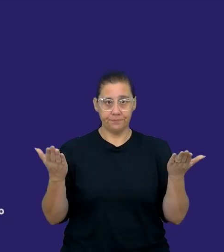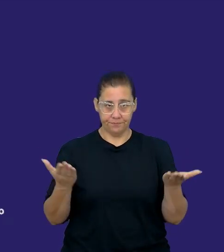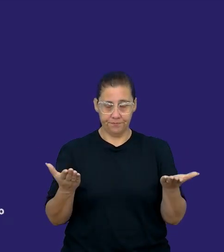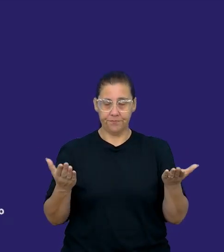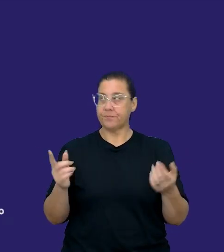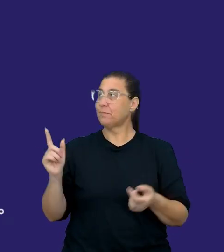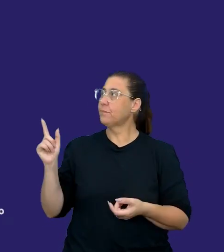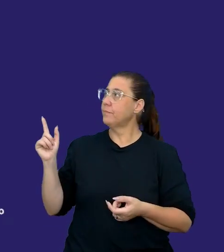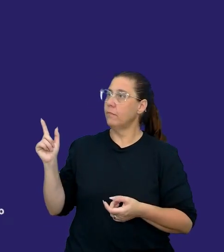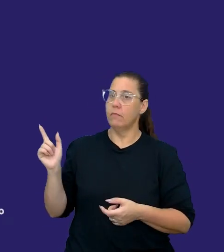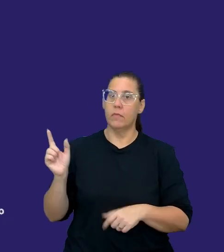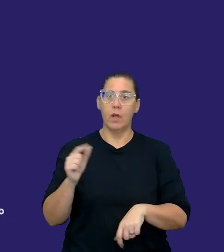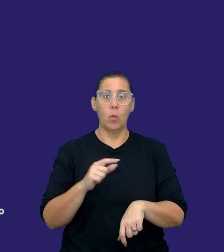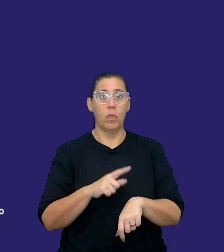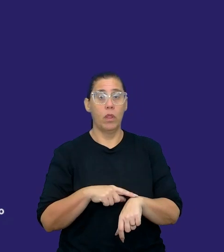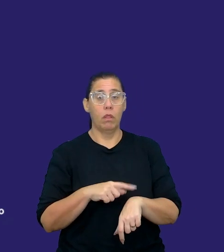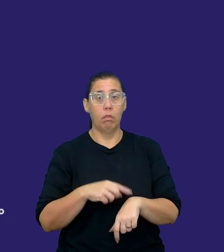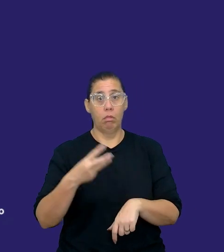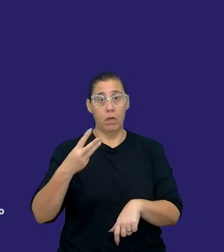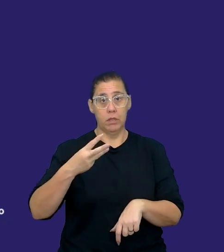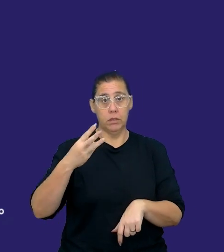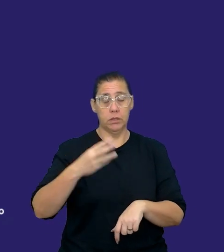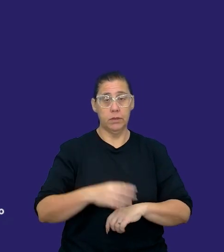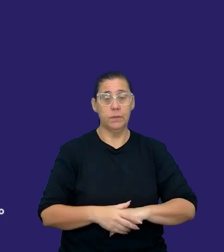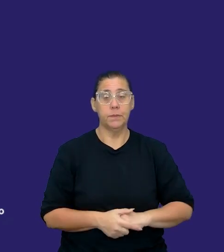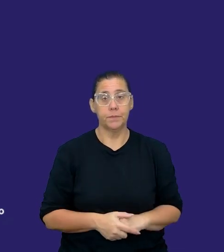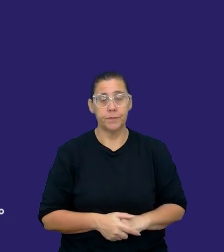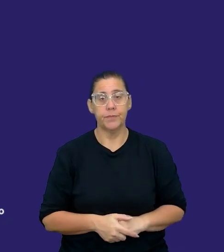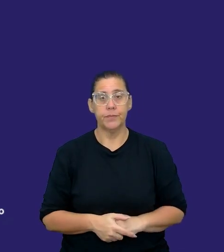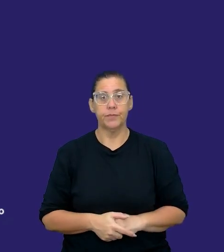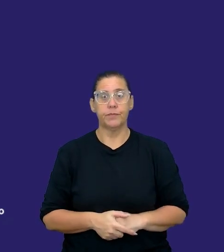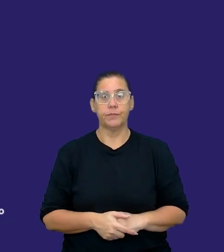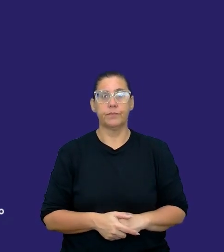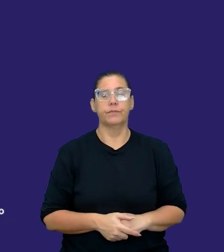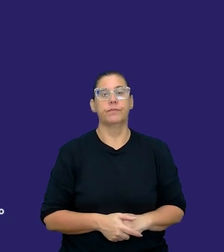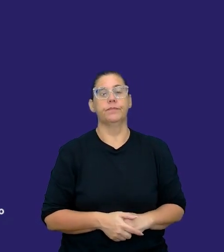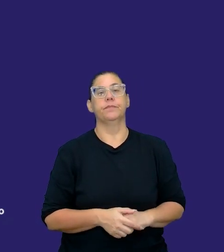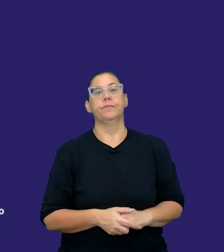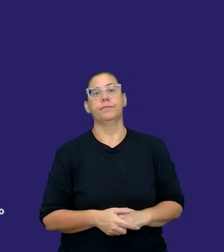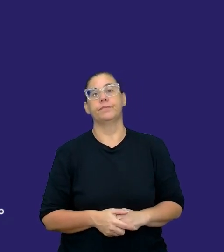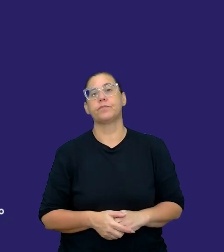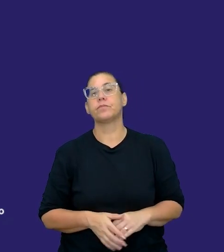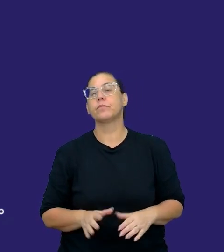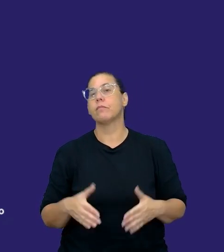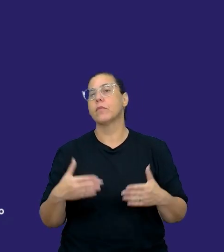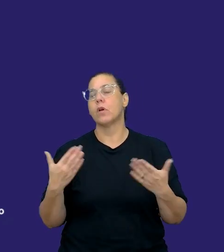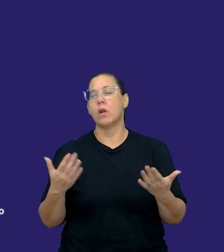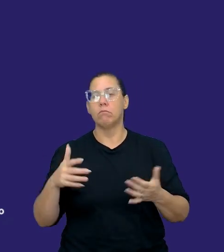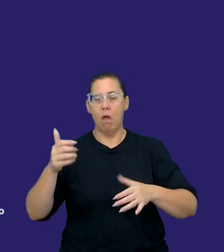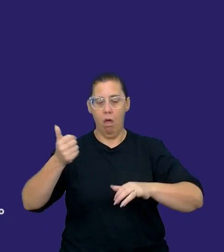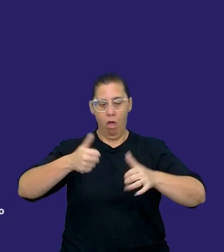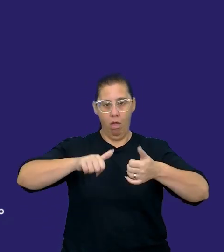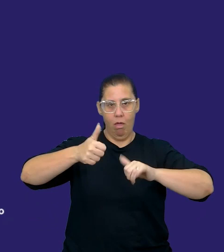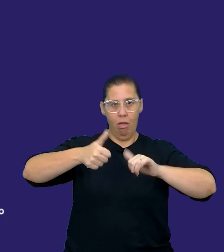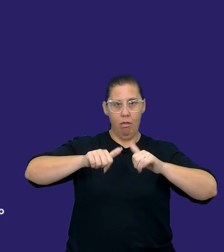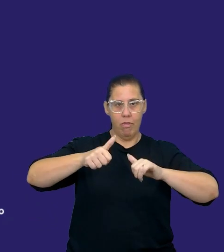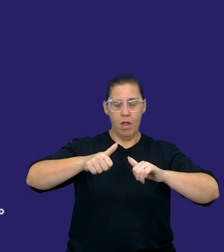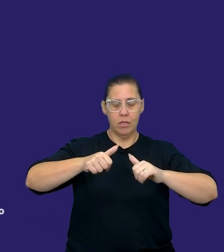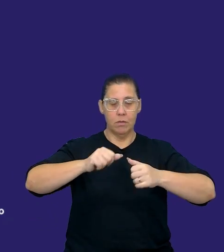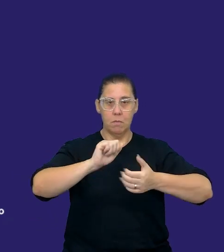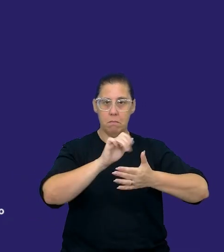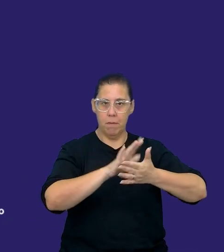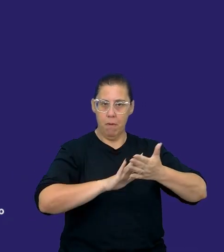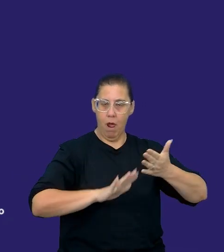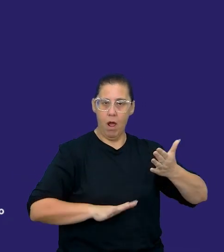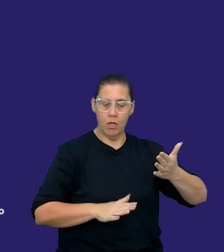Nós chegamos ao nosso terceiro momento. Né? Então, nesse terceiro momento, nós vamos analisar aqui algumas atividades